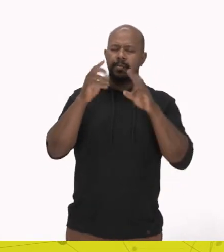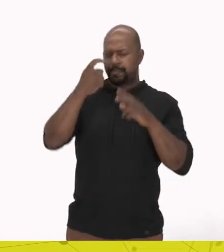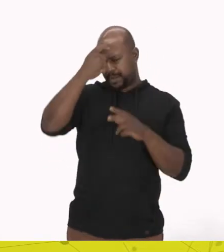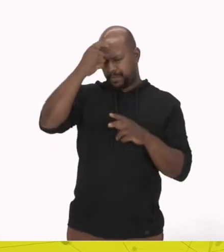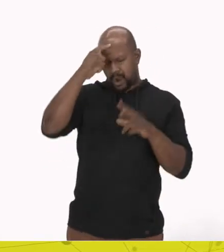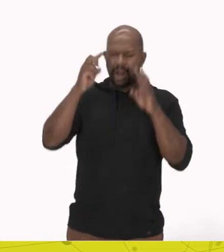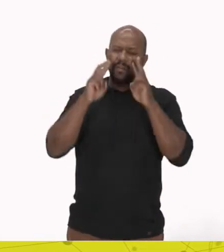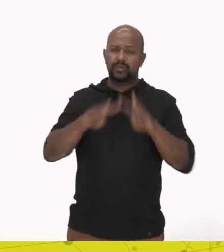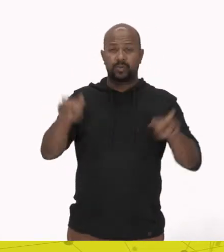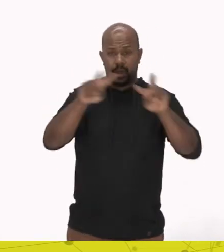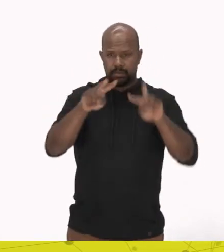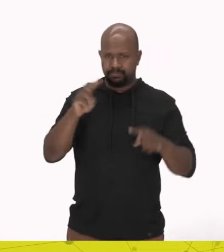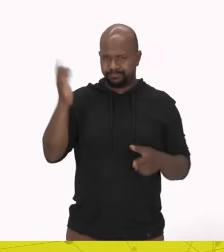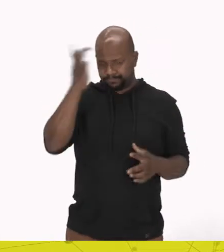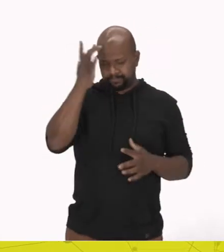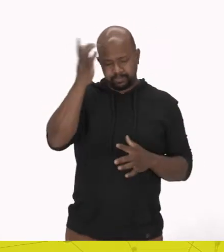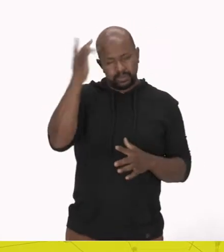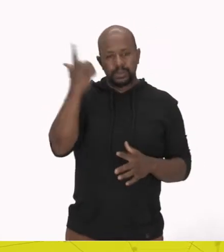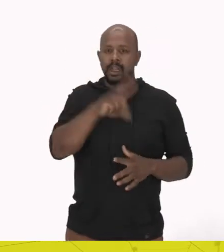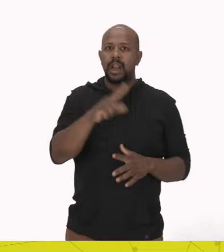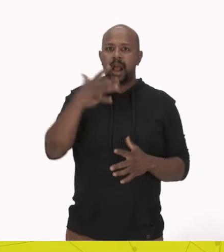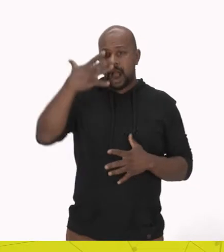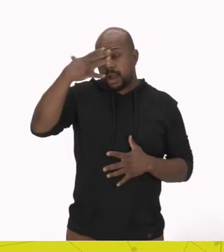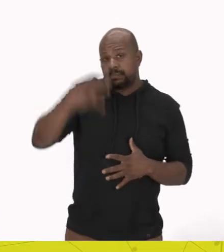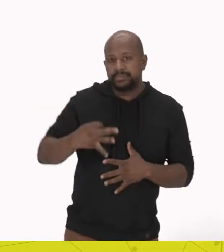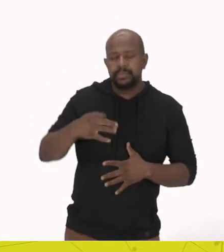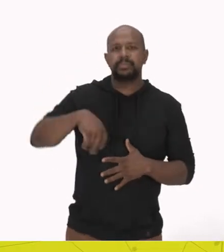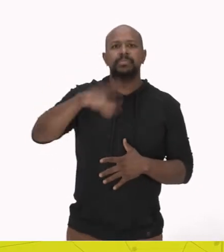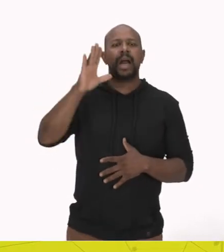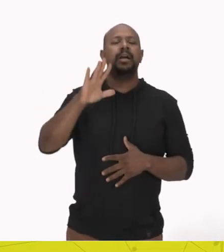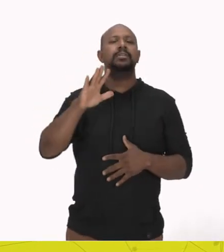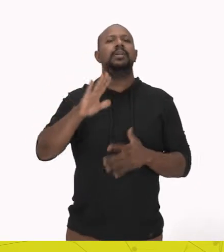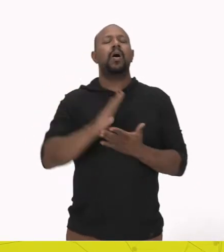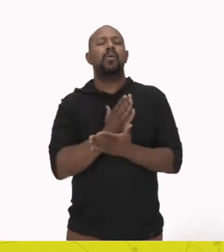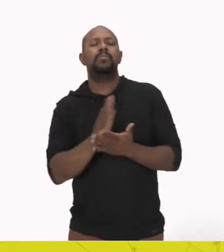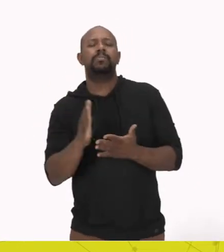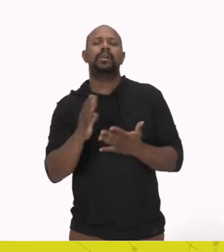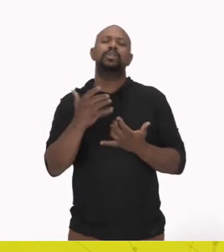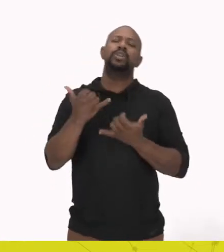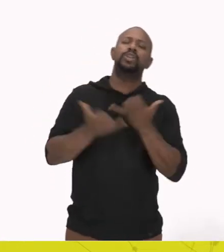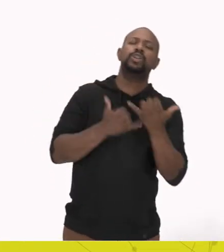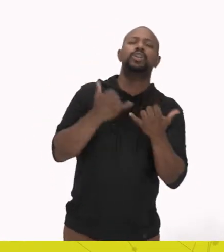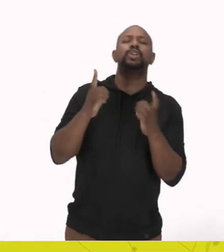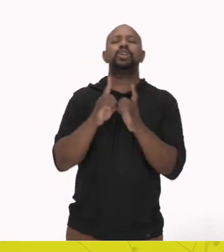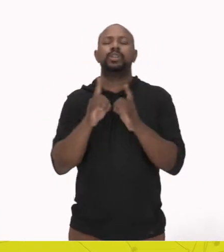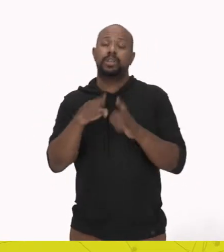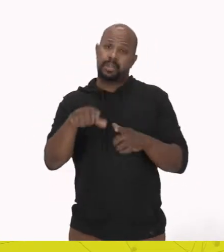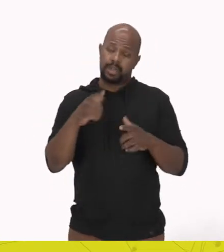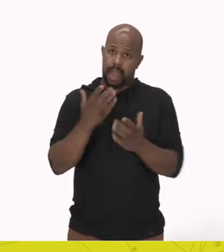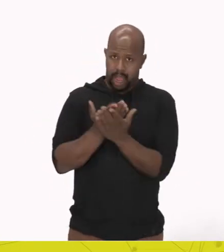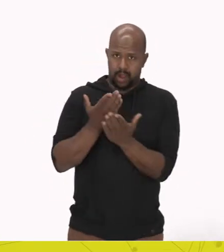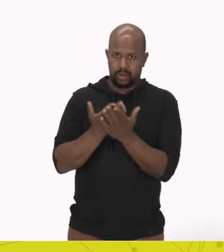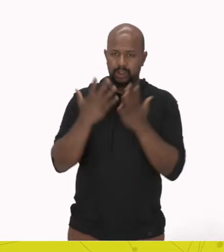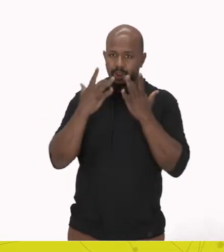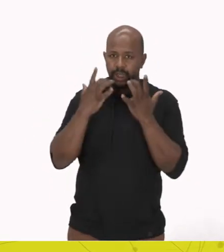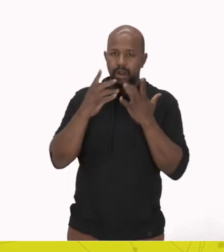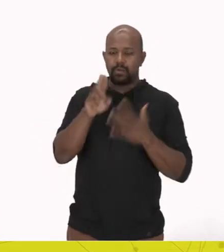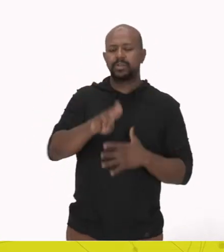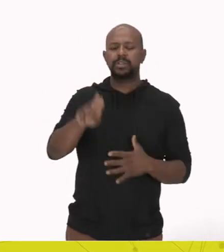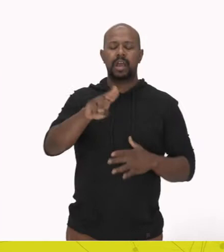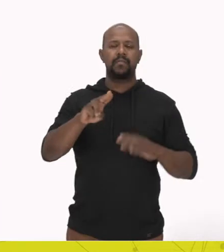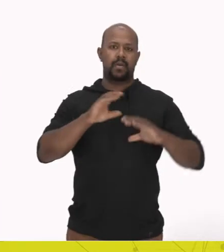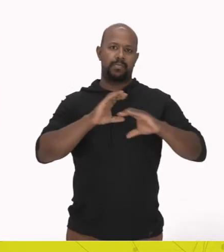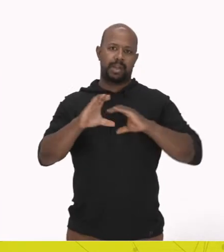memória visual aguçada tiveram uma compreensão mais assertiva de algumas dinâmicas nas aulas de teatro quando eu